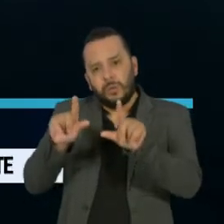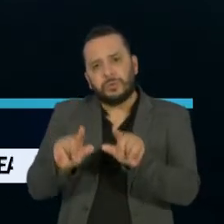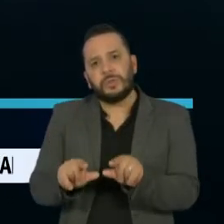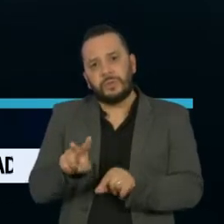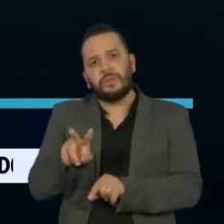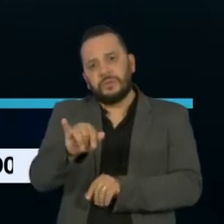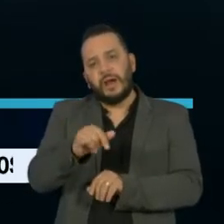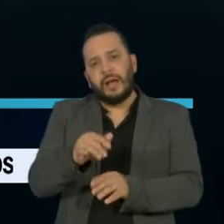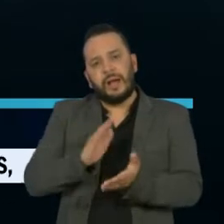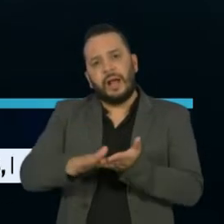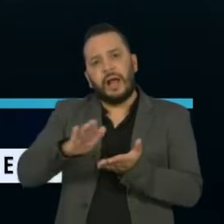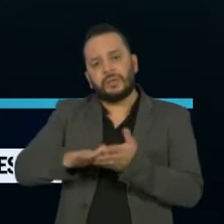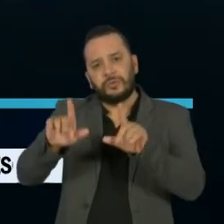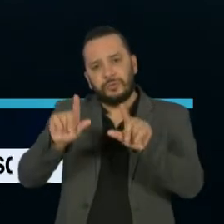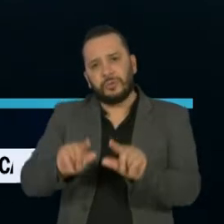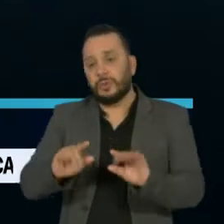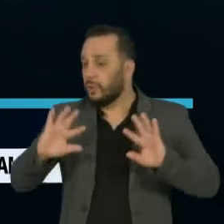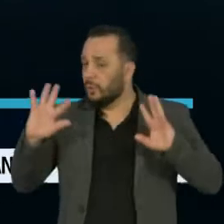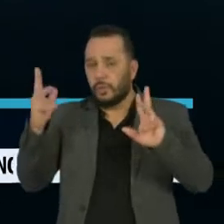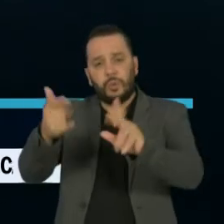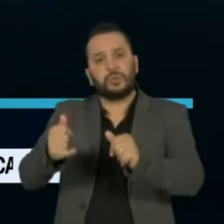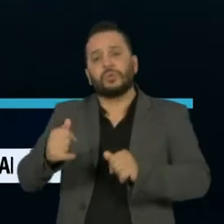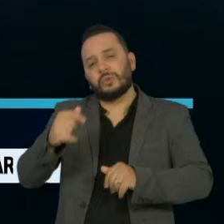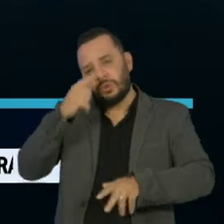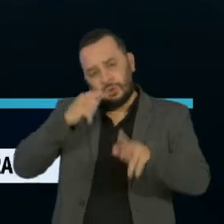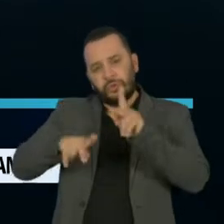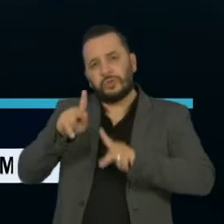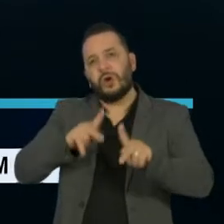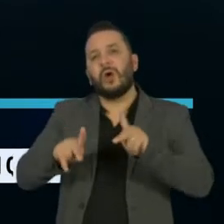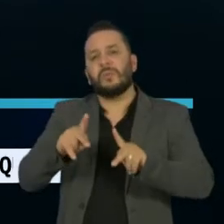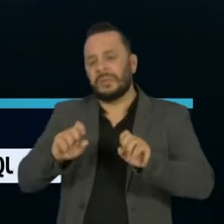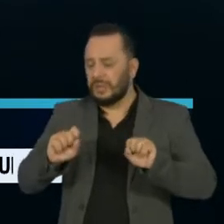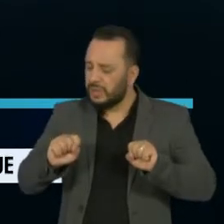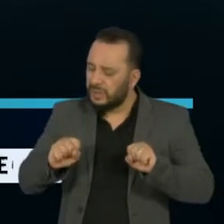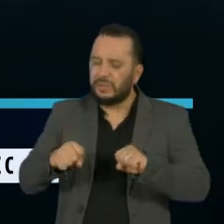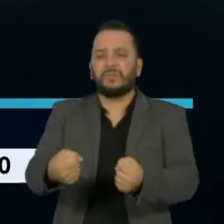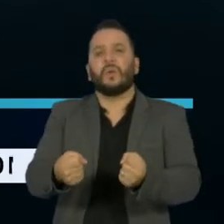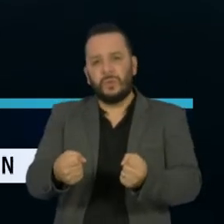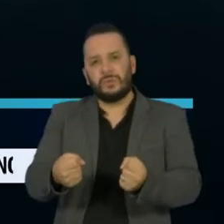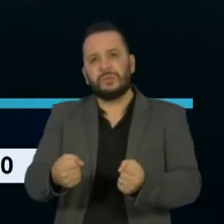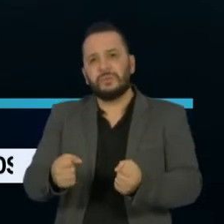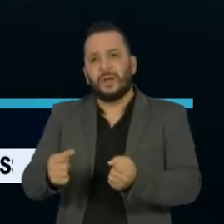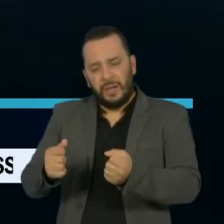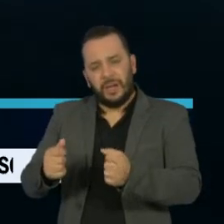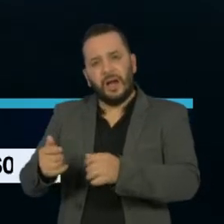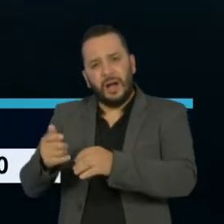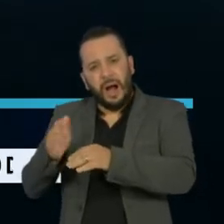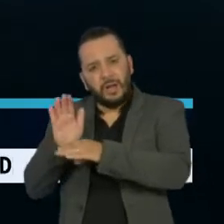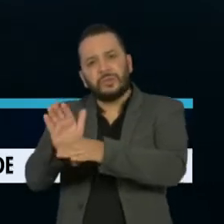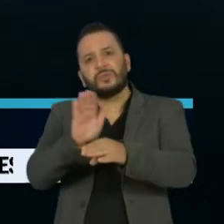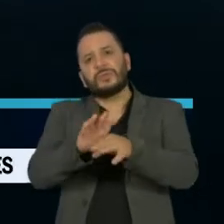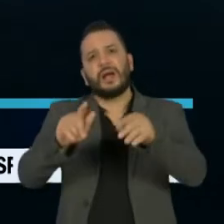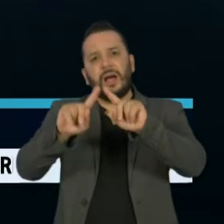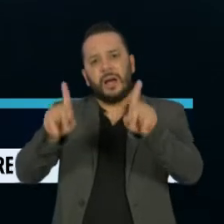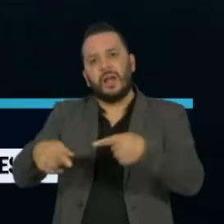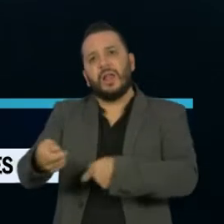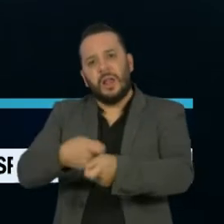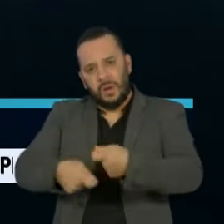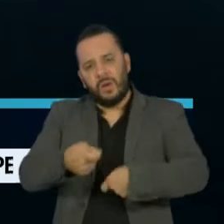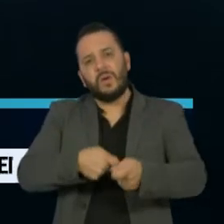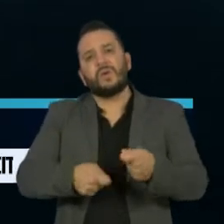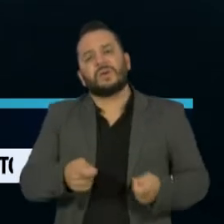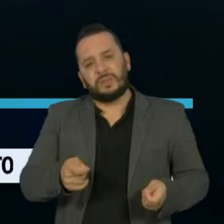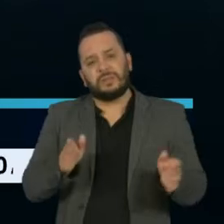os grupos de shopping estão fazendo esses esforços para manutenção do varejo, para manutenção das lojas,